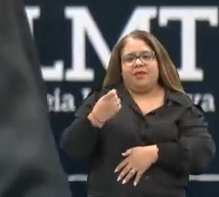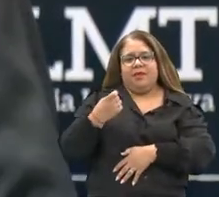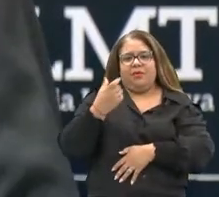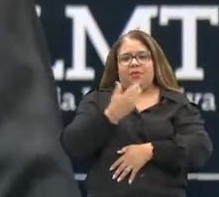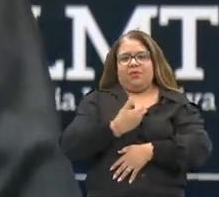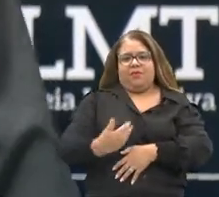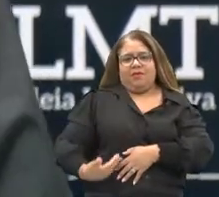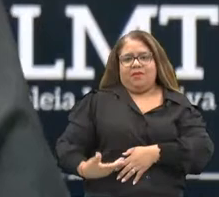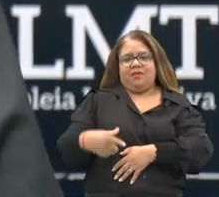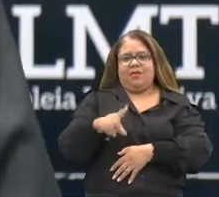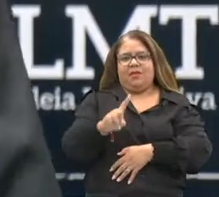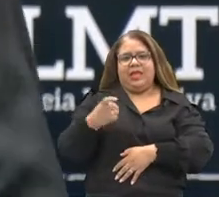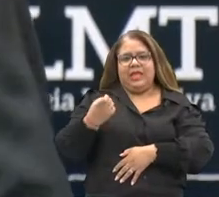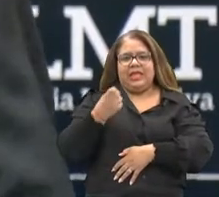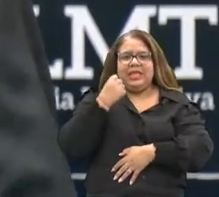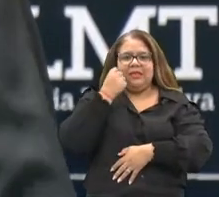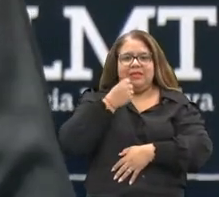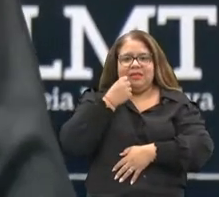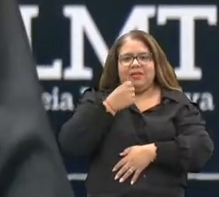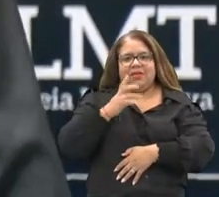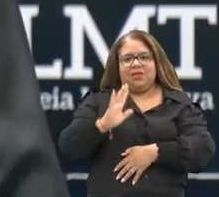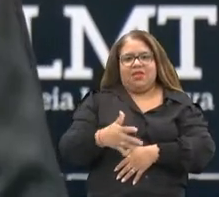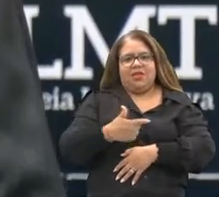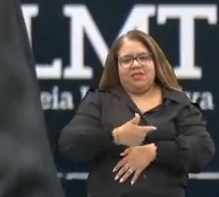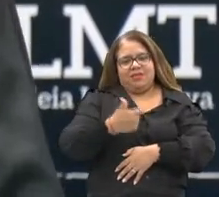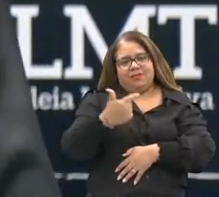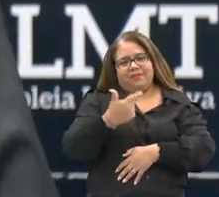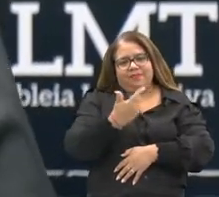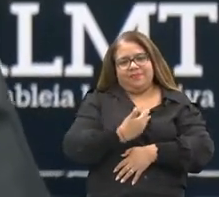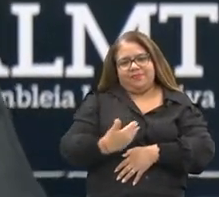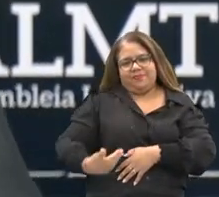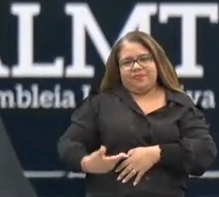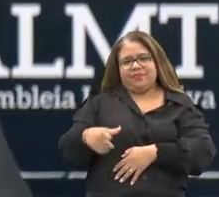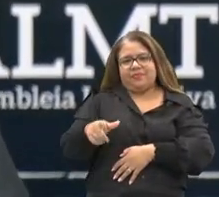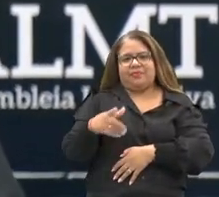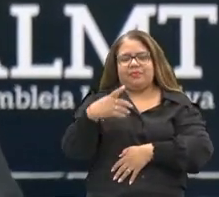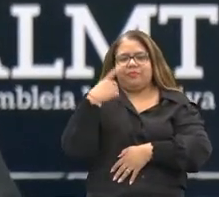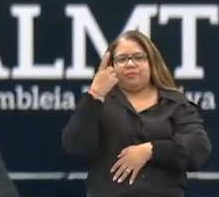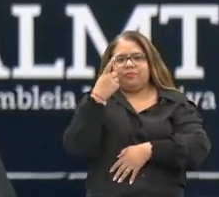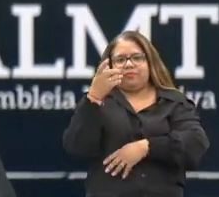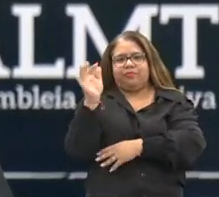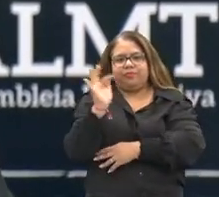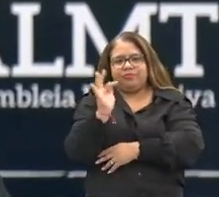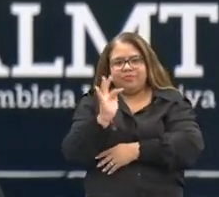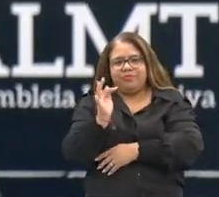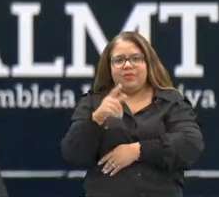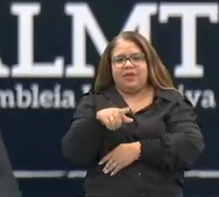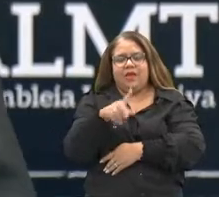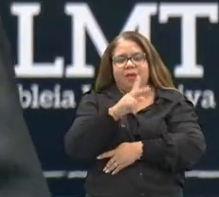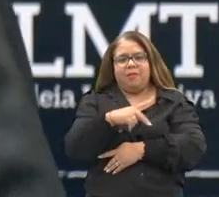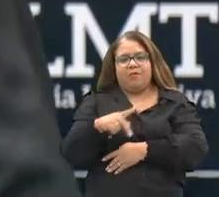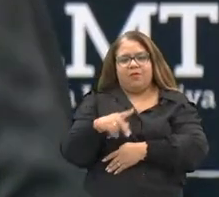ex-senador, ex-vice-governador, ex-deputado federal, estadual, professor Oswaldo Roberto Sobrinho,